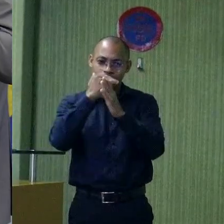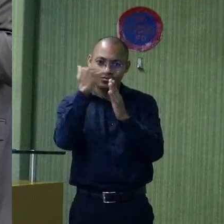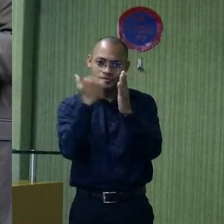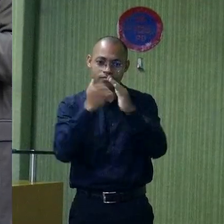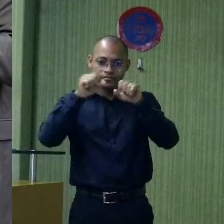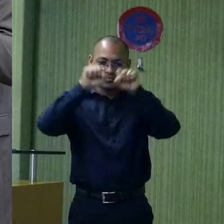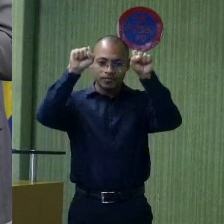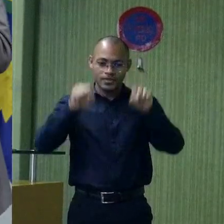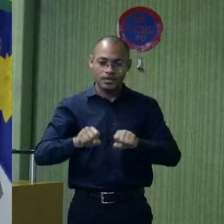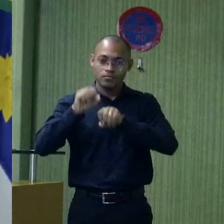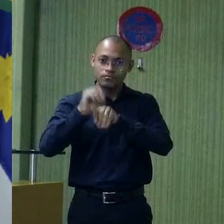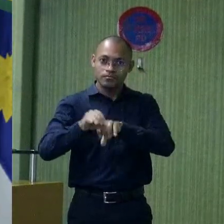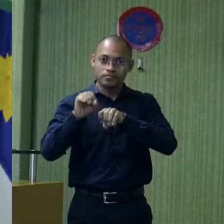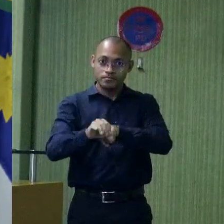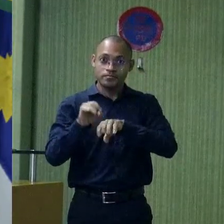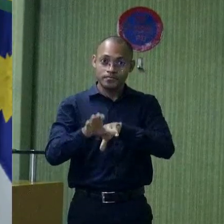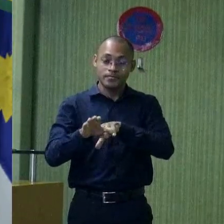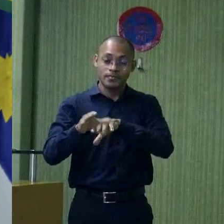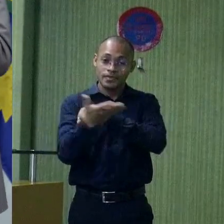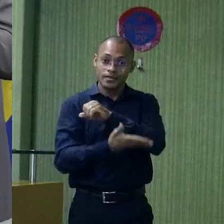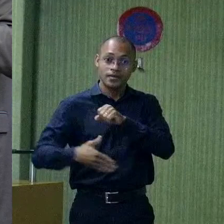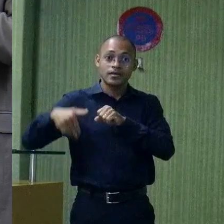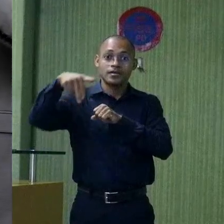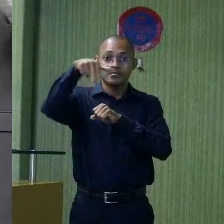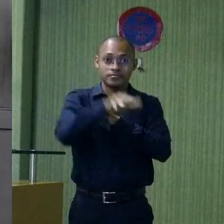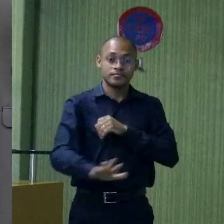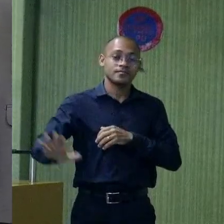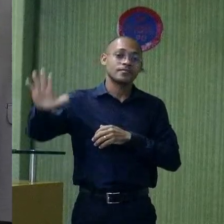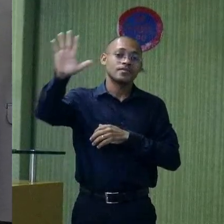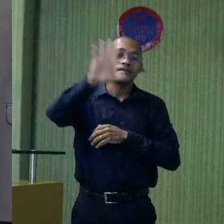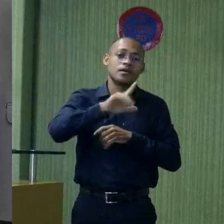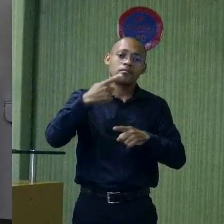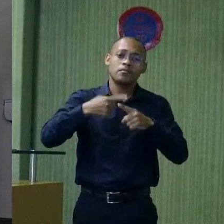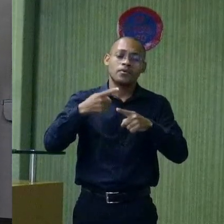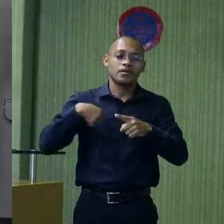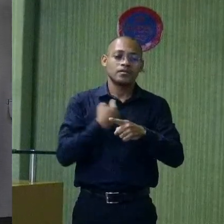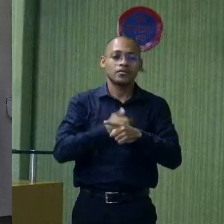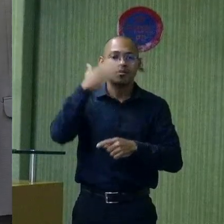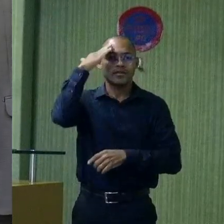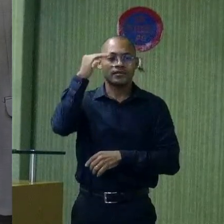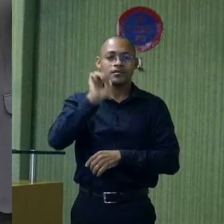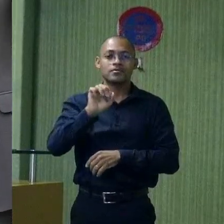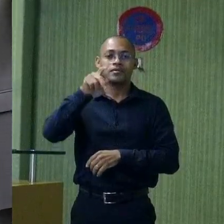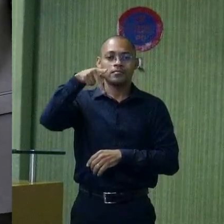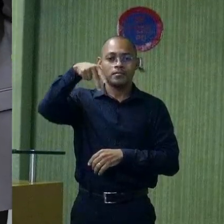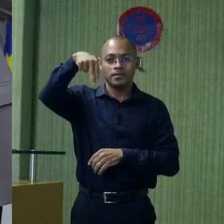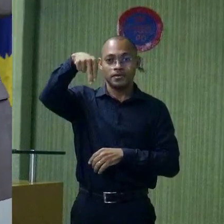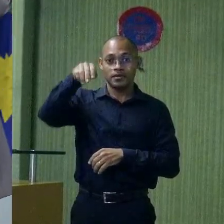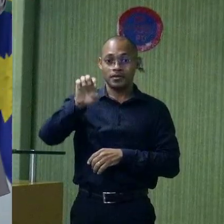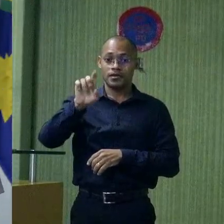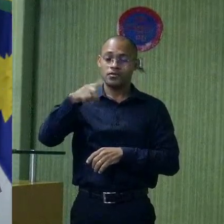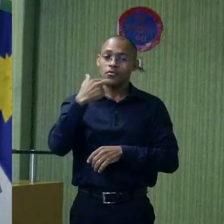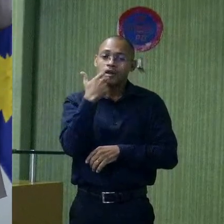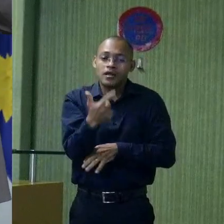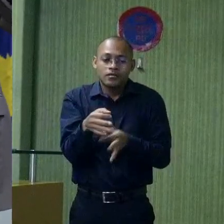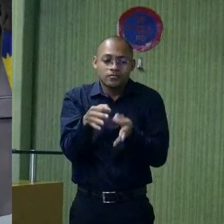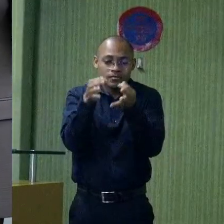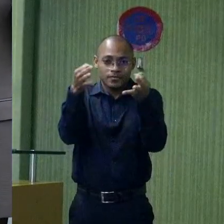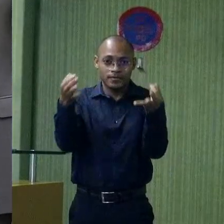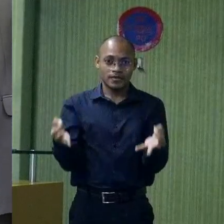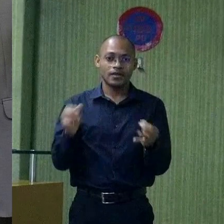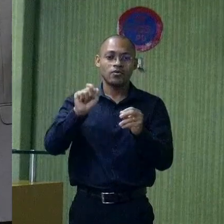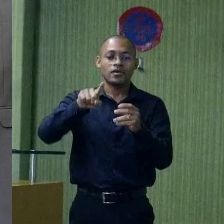previsto na Constituição né mas que a gente sabe que o o pne falando numa linguagem mais simples é justamente